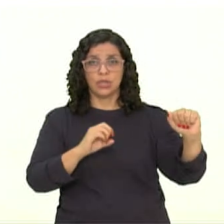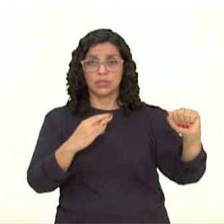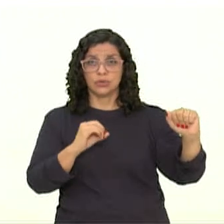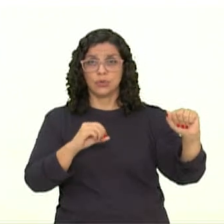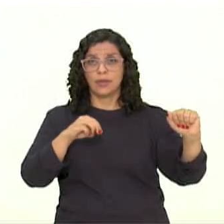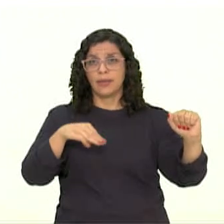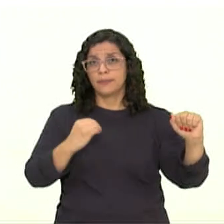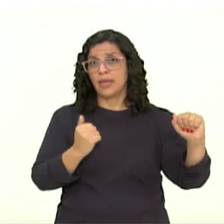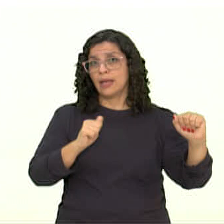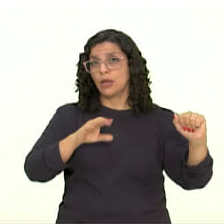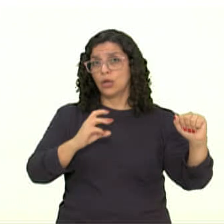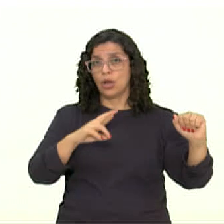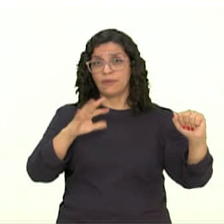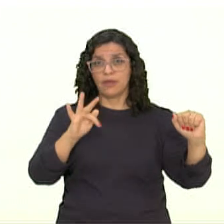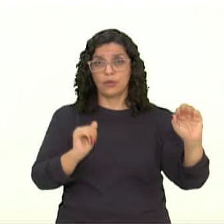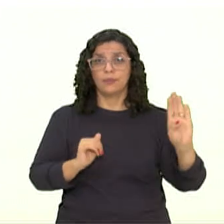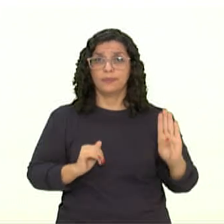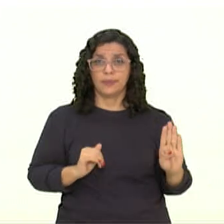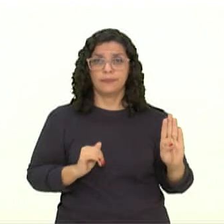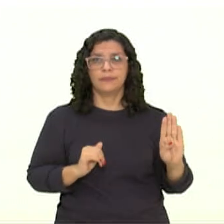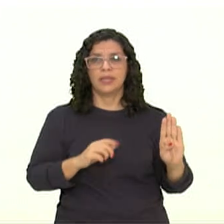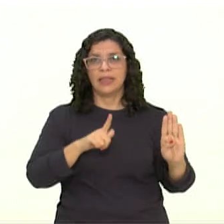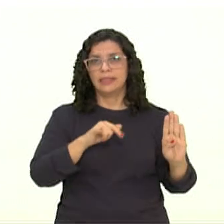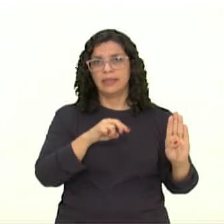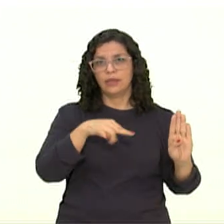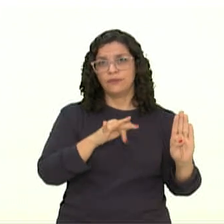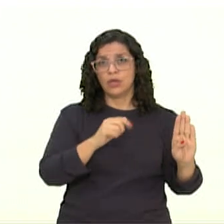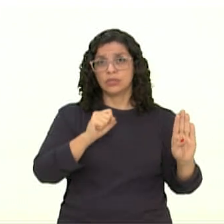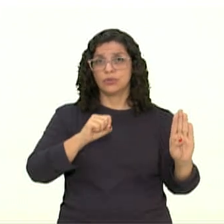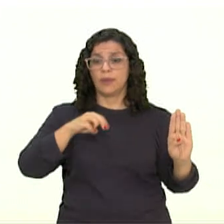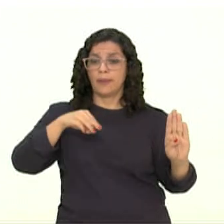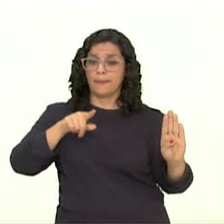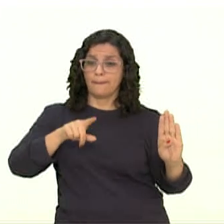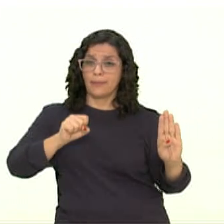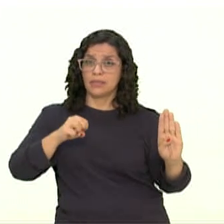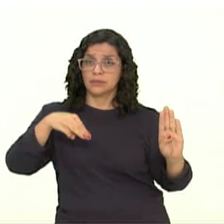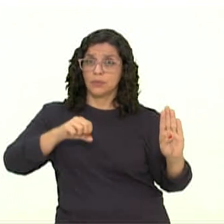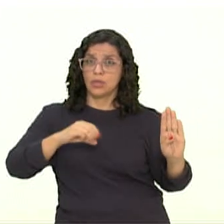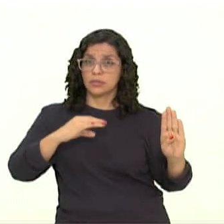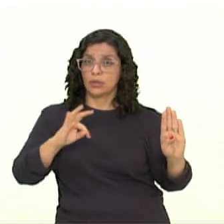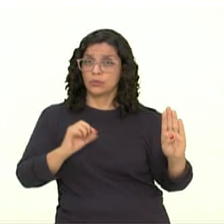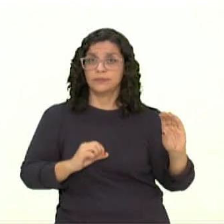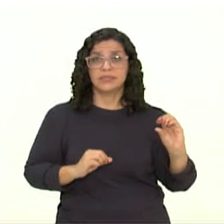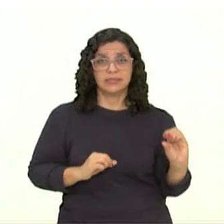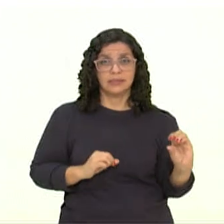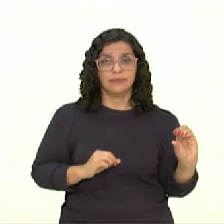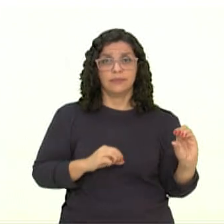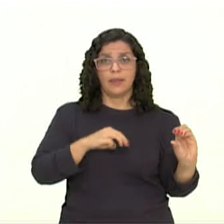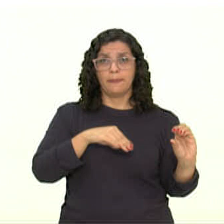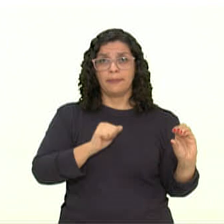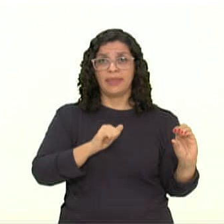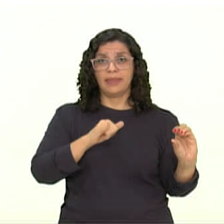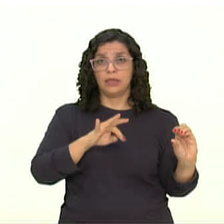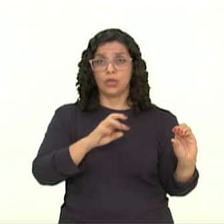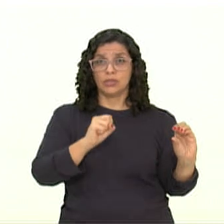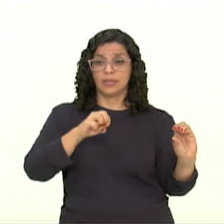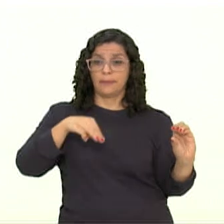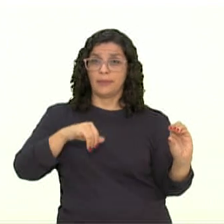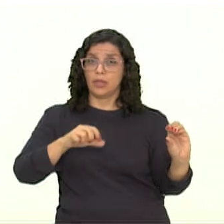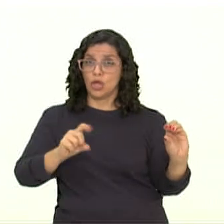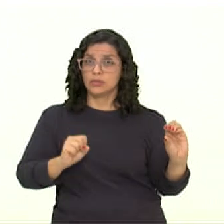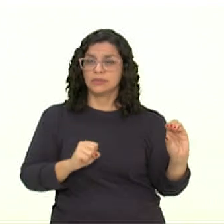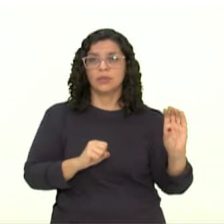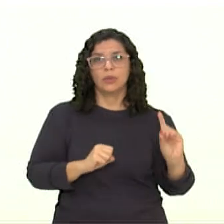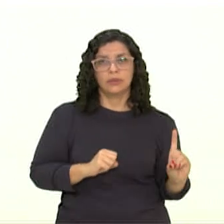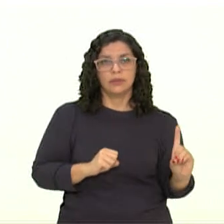mastócito e macrófago. Letra B, linfócito e plasmócito. Letra C, mitose e meiose.